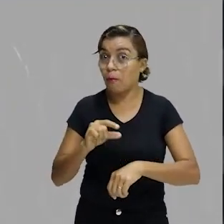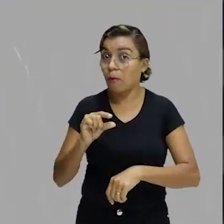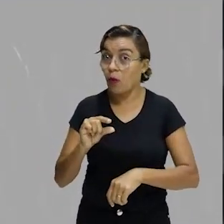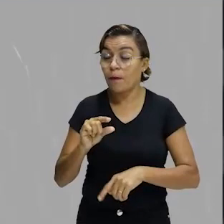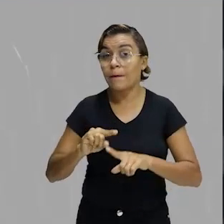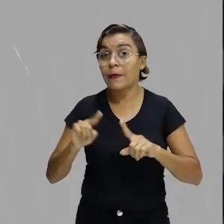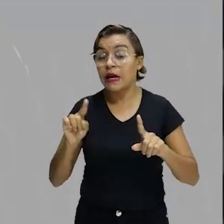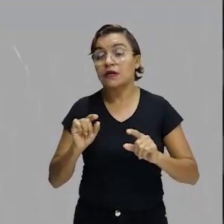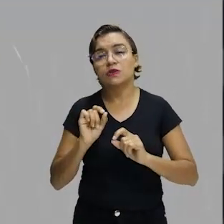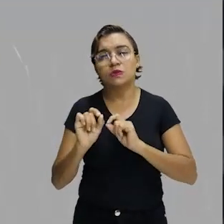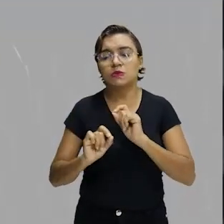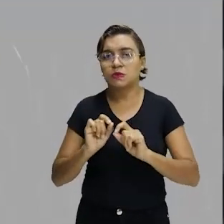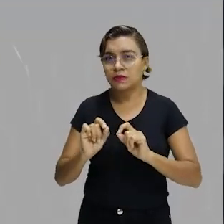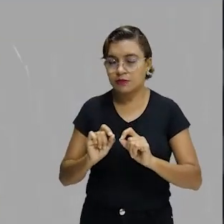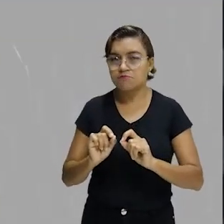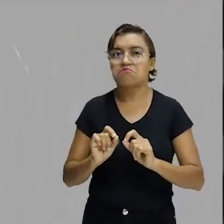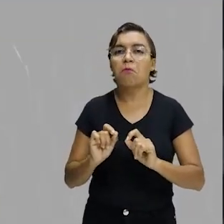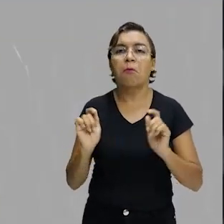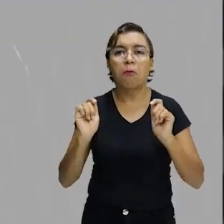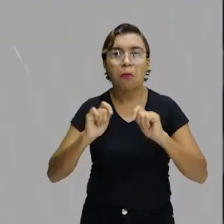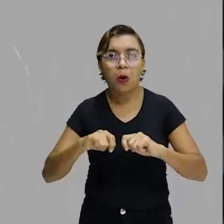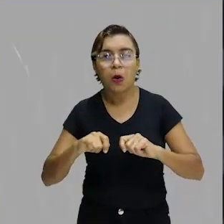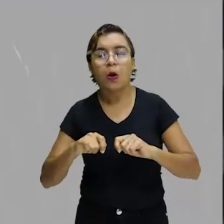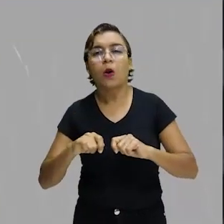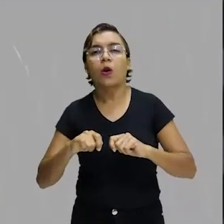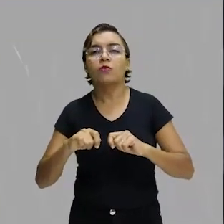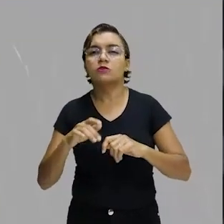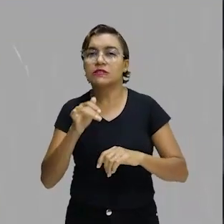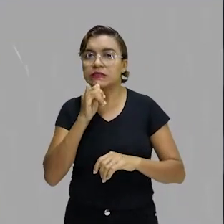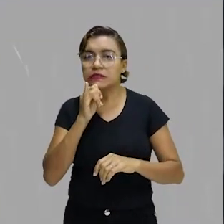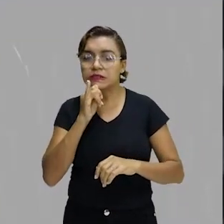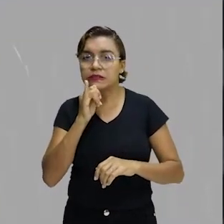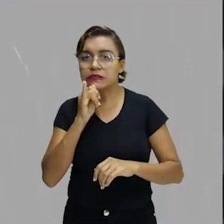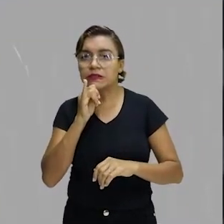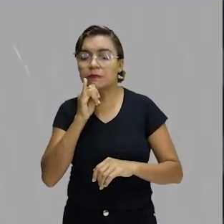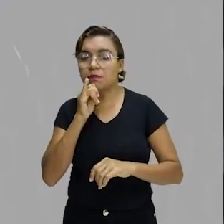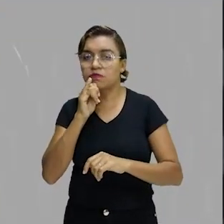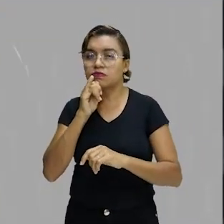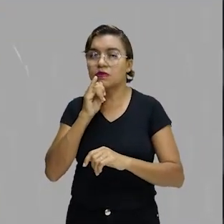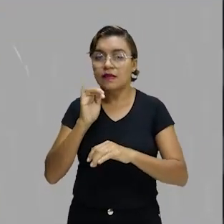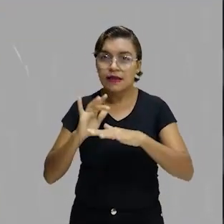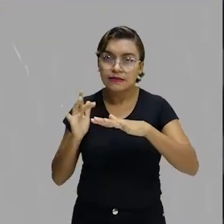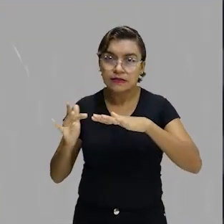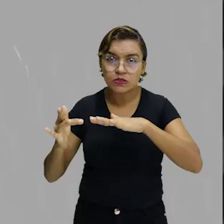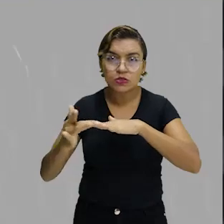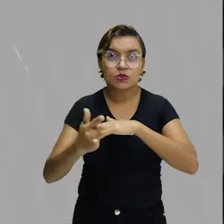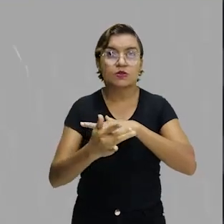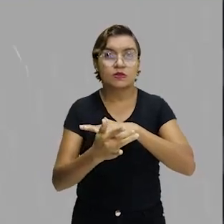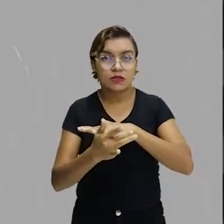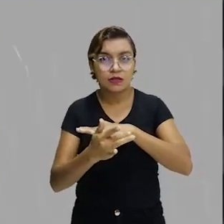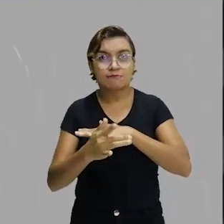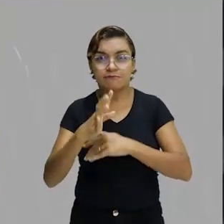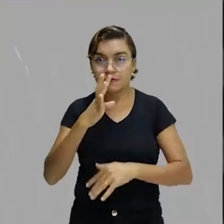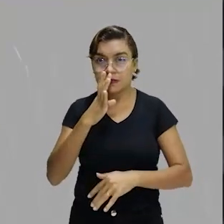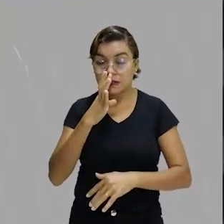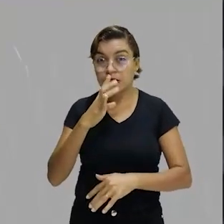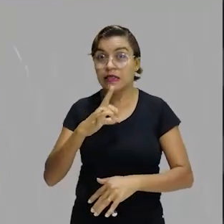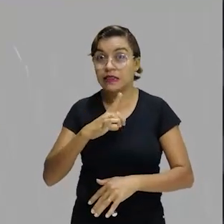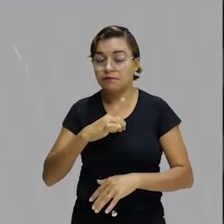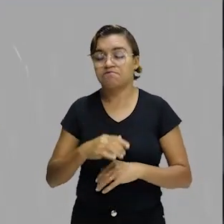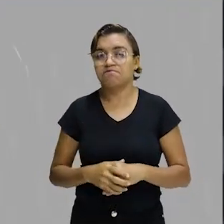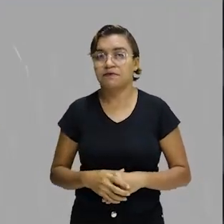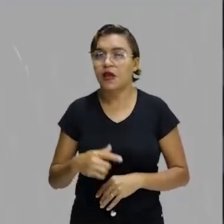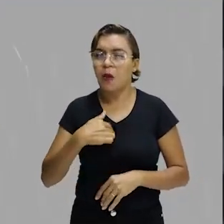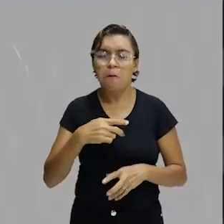Mas qualquer coisa aí, interaja conosco nas redes sociais, para que a gente possa aumentar, melhorar e ampliar. Uma coisa que eu tenho